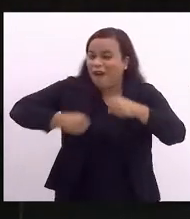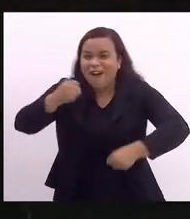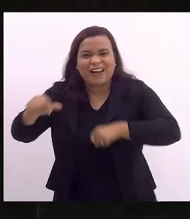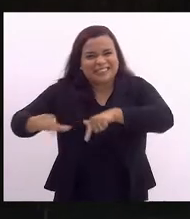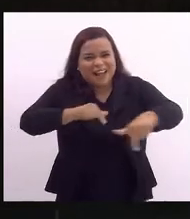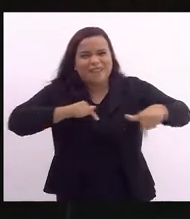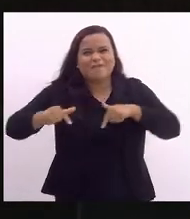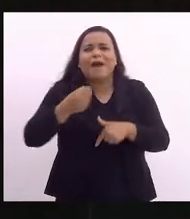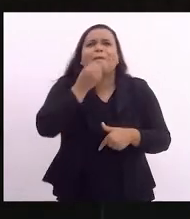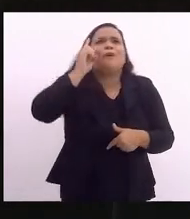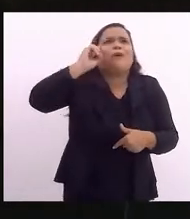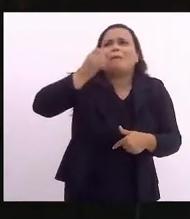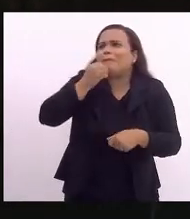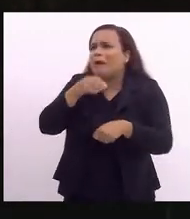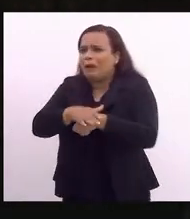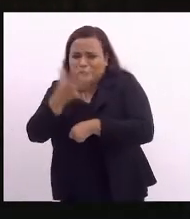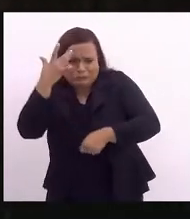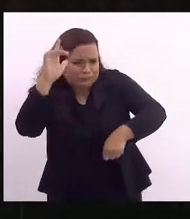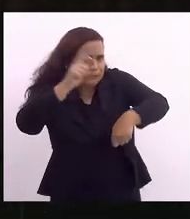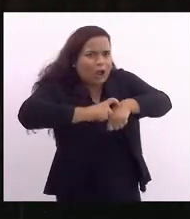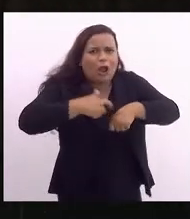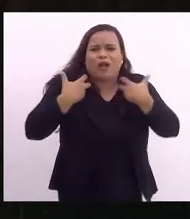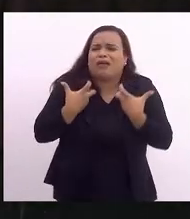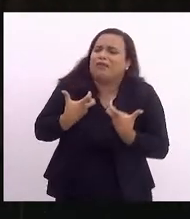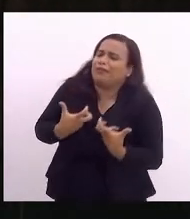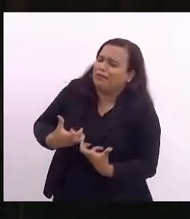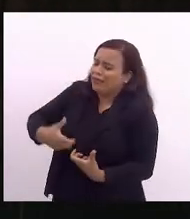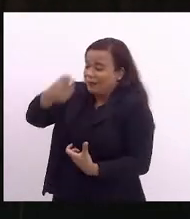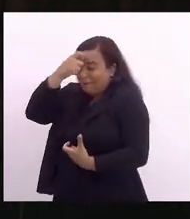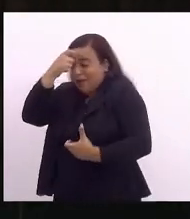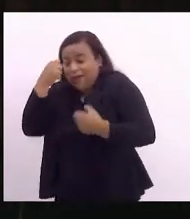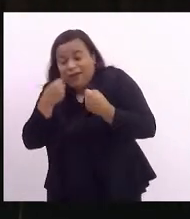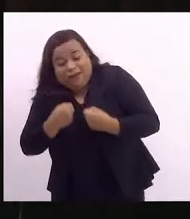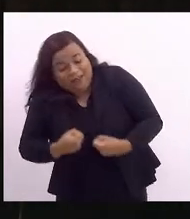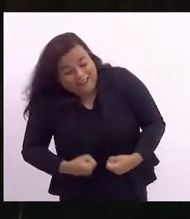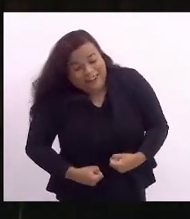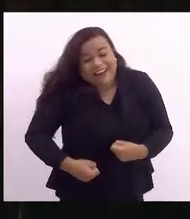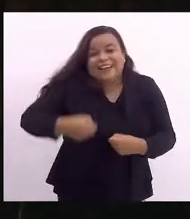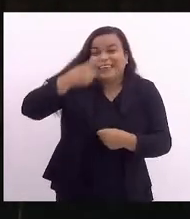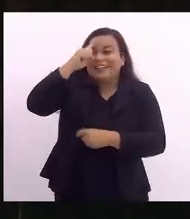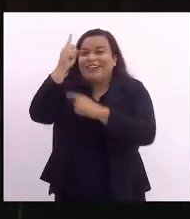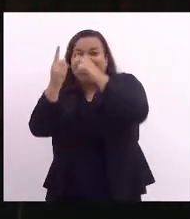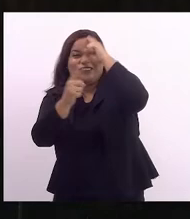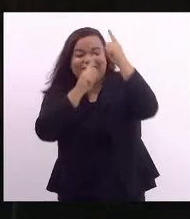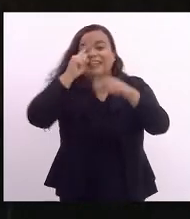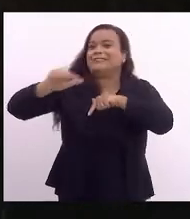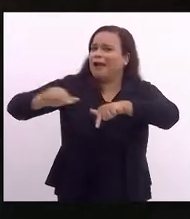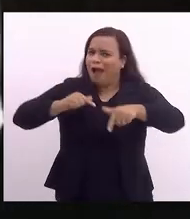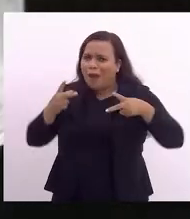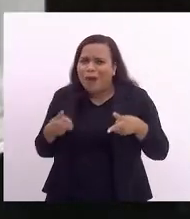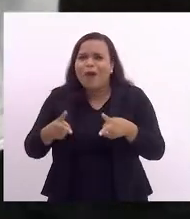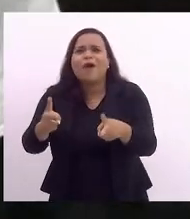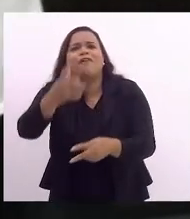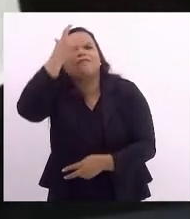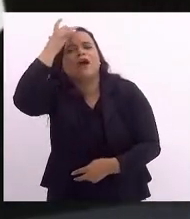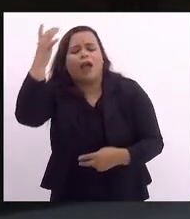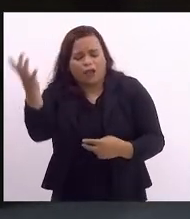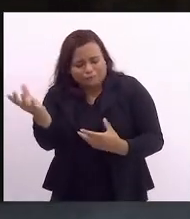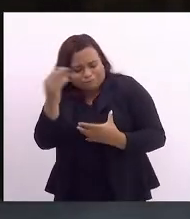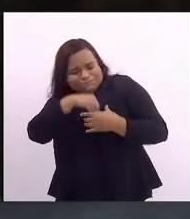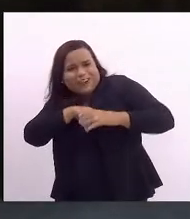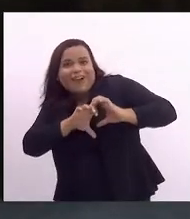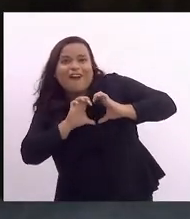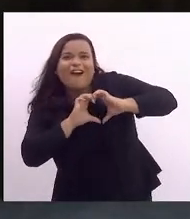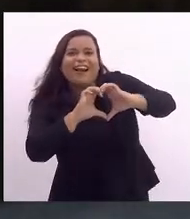sei que horas são. Corpo cansado, mente exausta de tanto fazer improviso. Trabalho é incessante, mas fácil de coração. E se não for